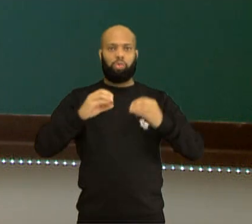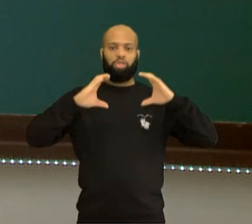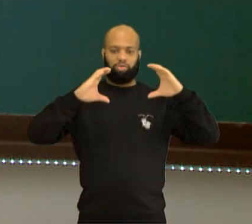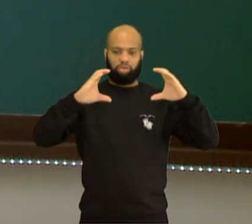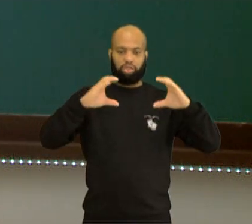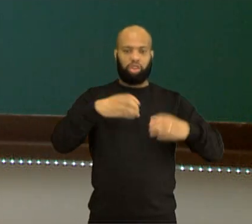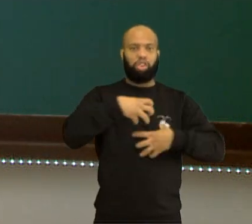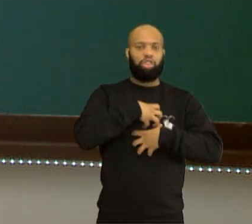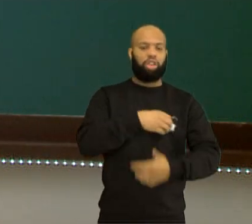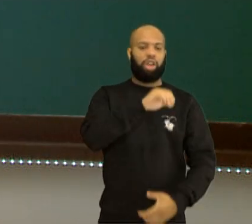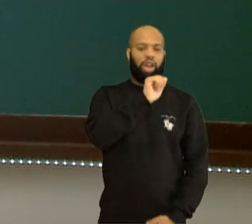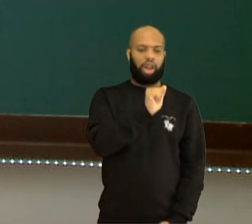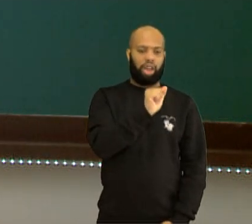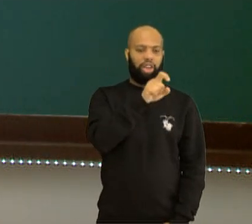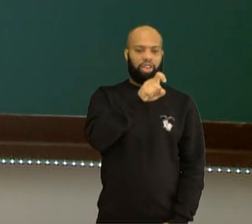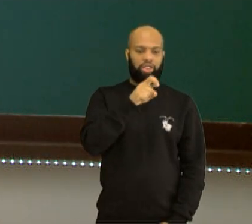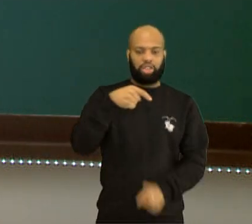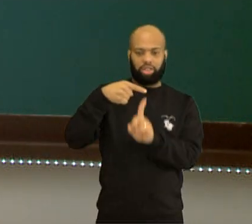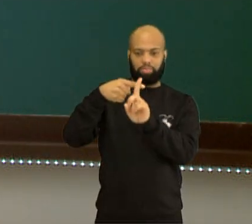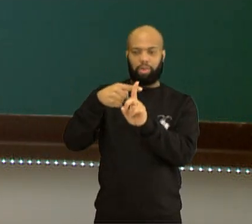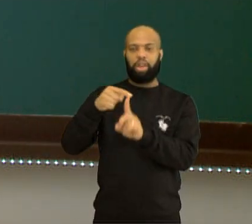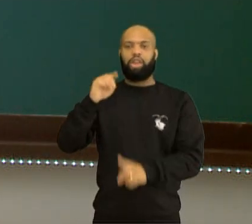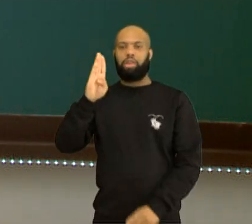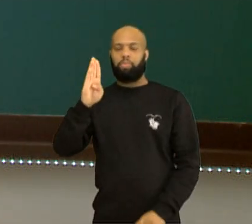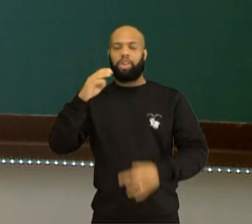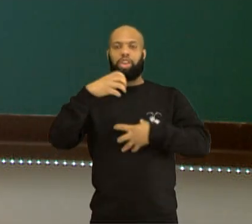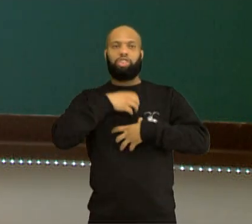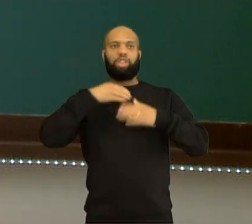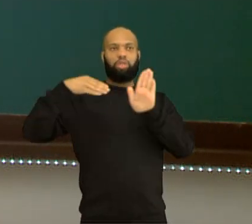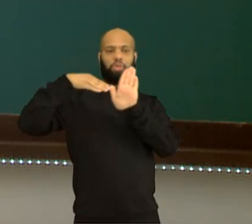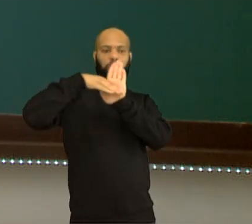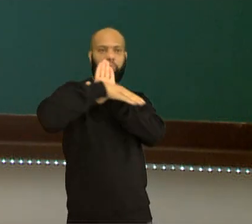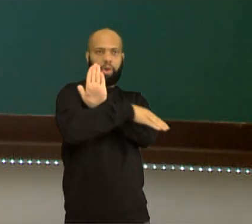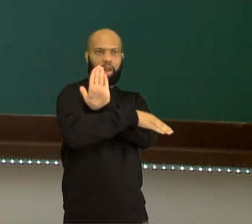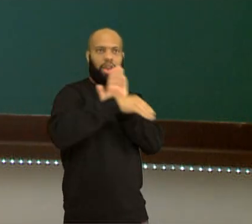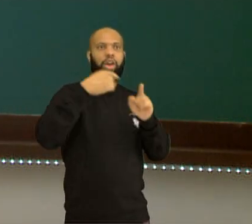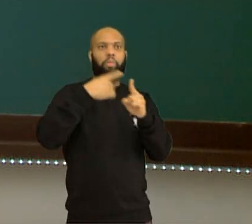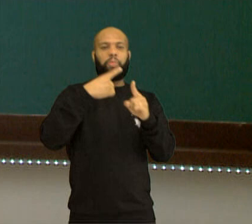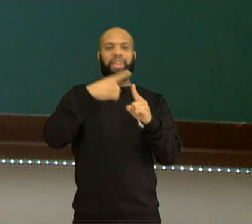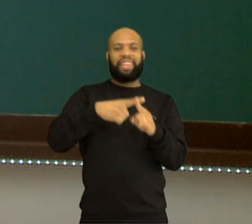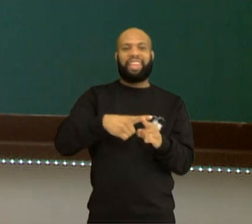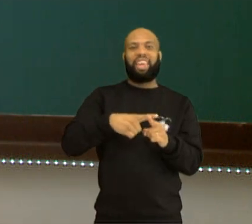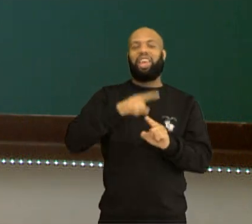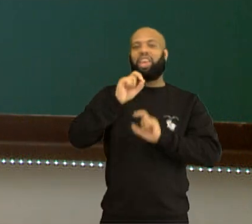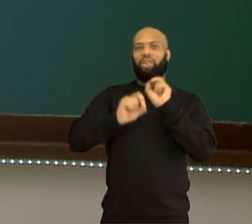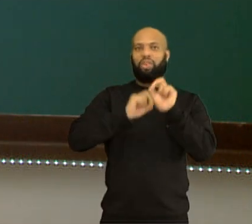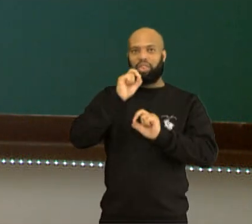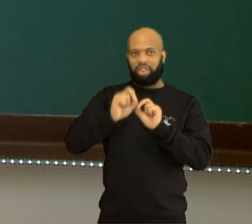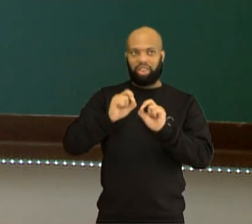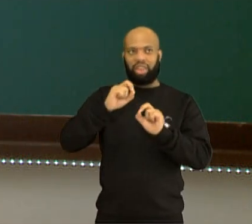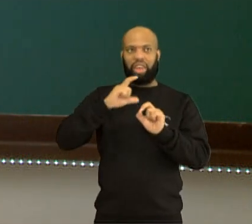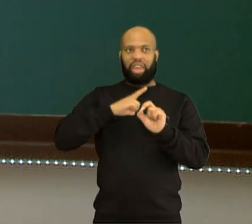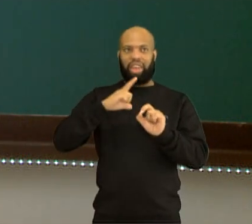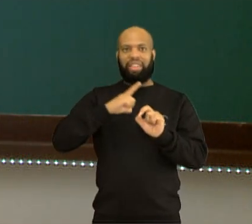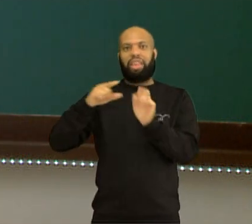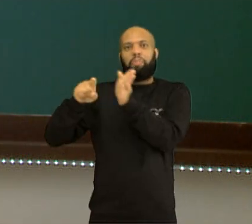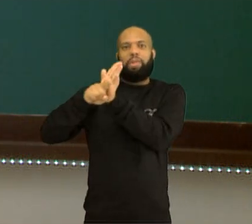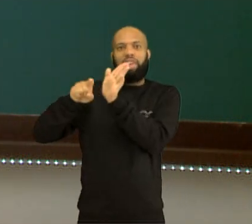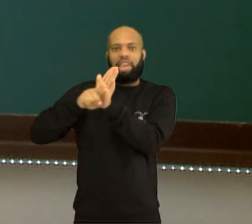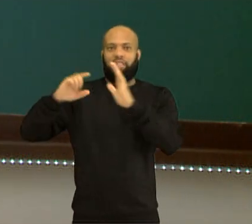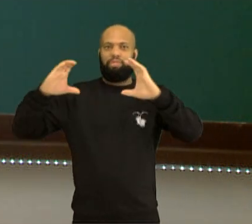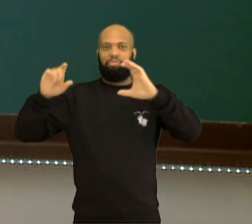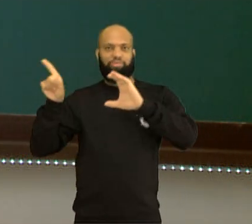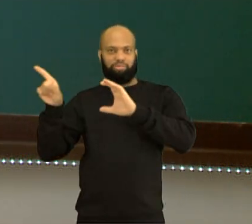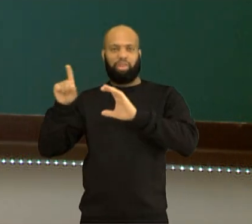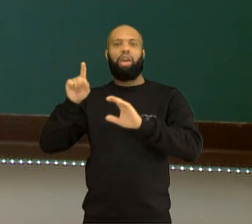afim decrescente, tá bom? Porque o coeficiente angular é negativo, olha só, é menos 6. Então, ela é decrescente,